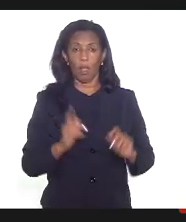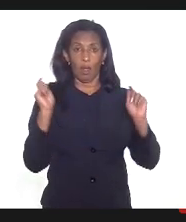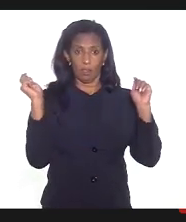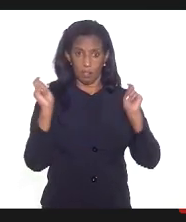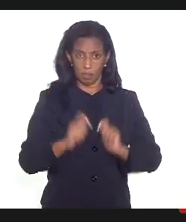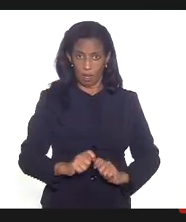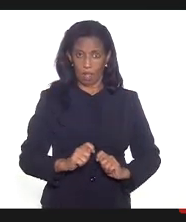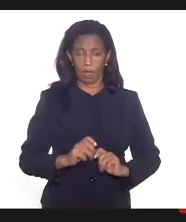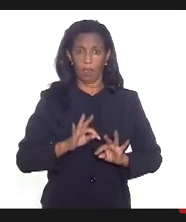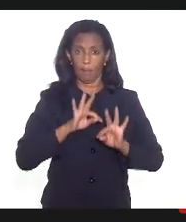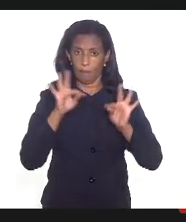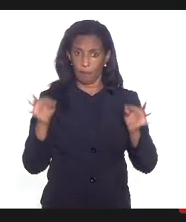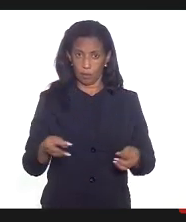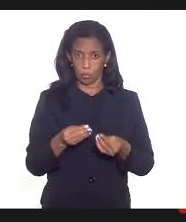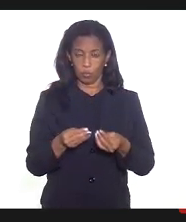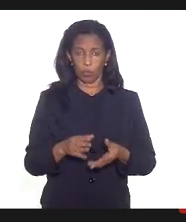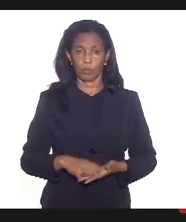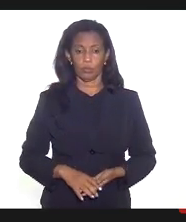suficientes